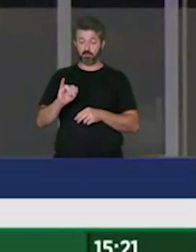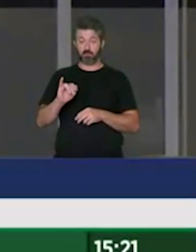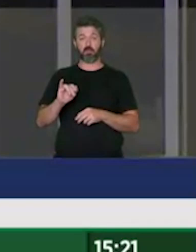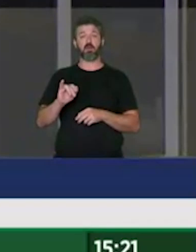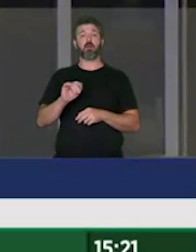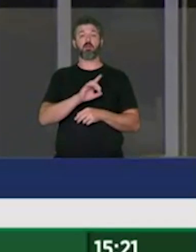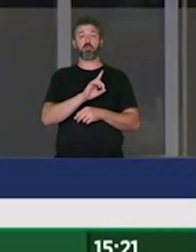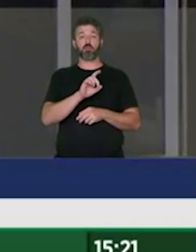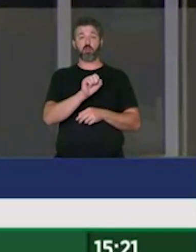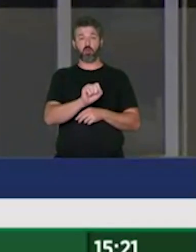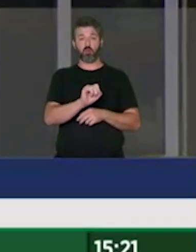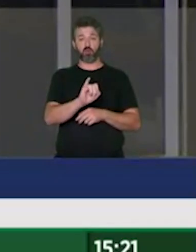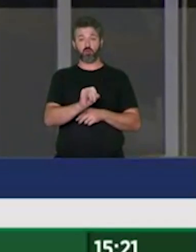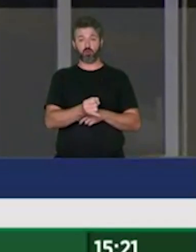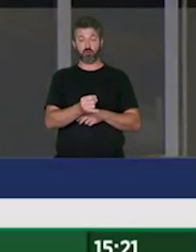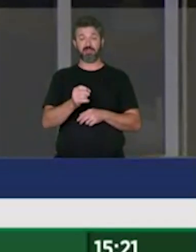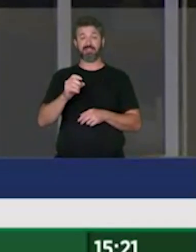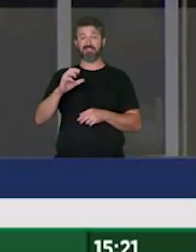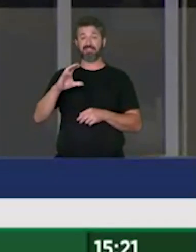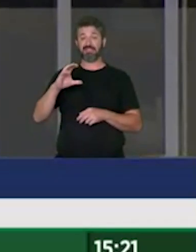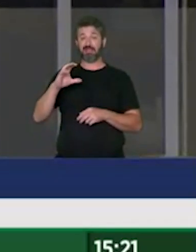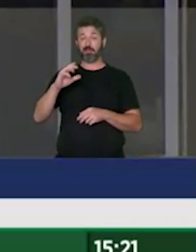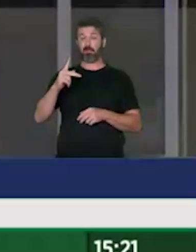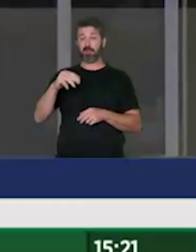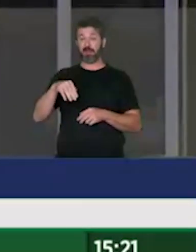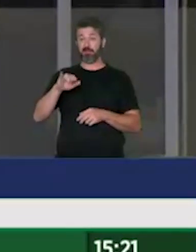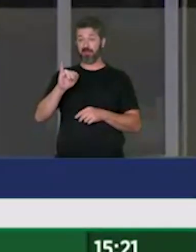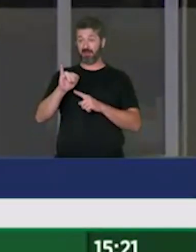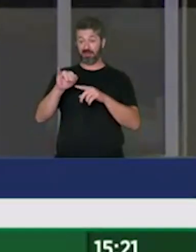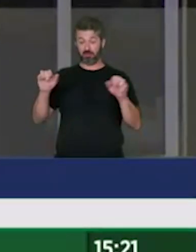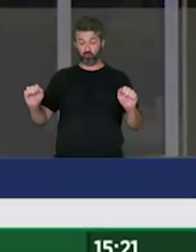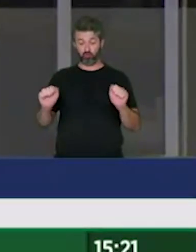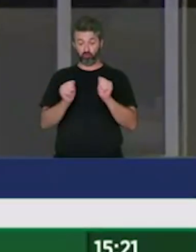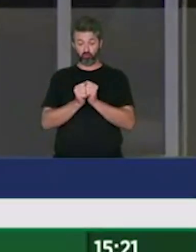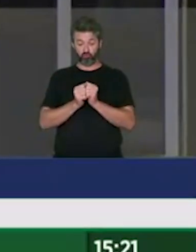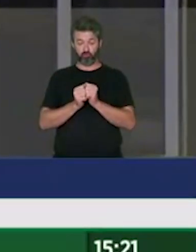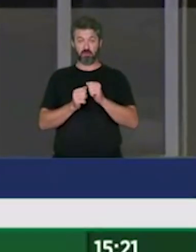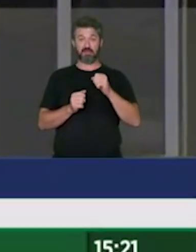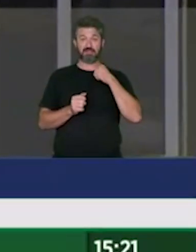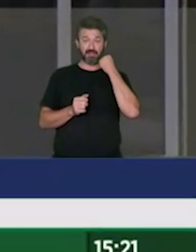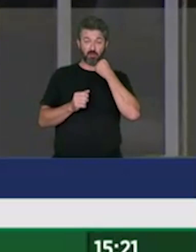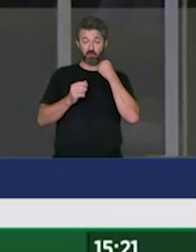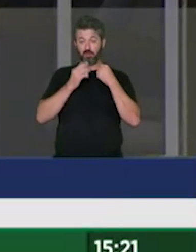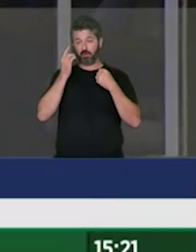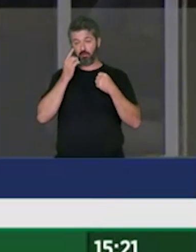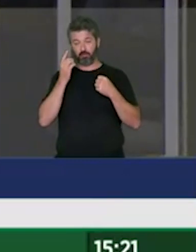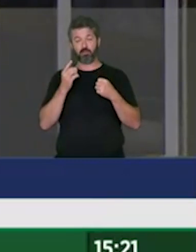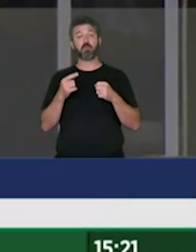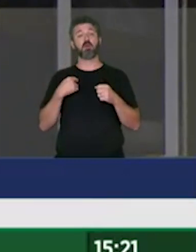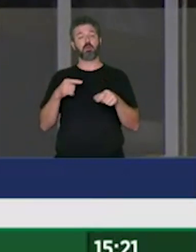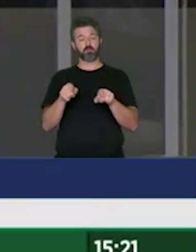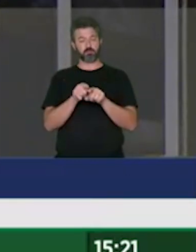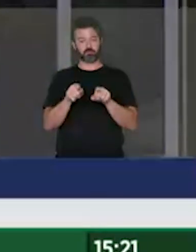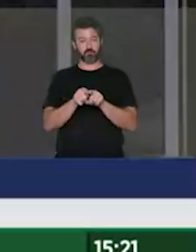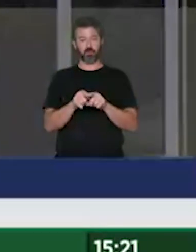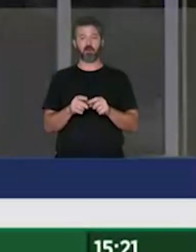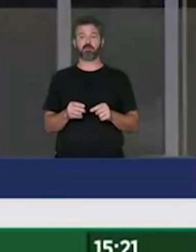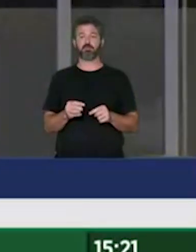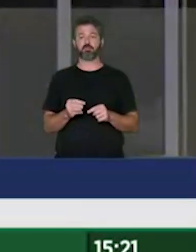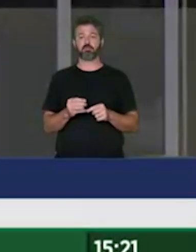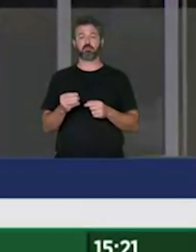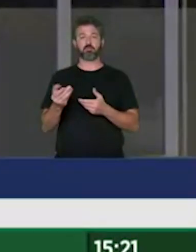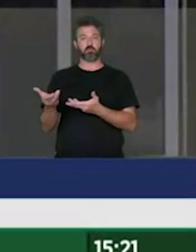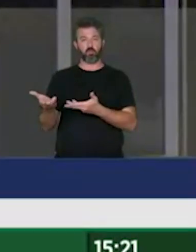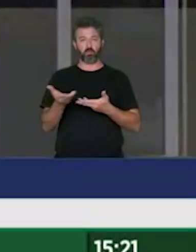saia, CPMI, mista, com senadores e deputados. E da mesma forma, quero fazer aqui uma convocação